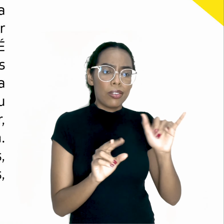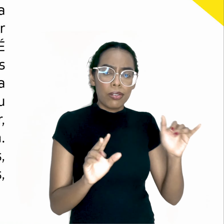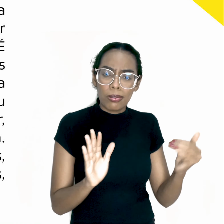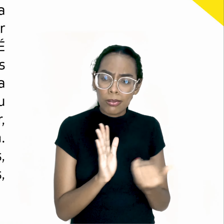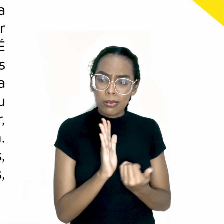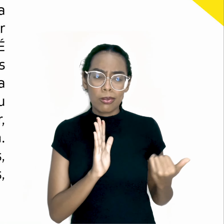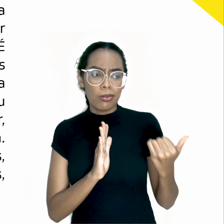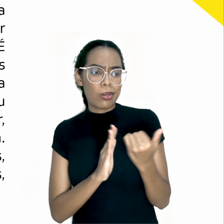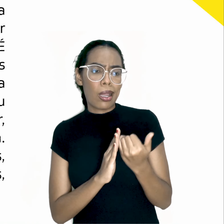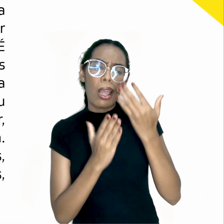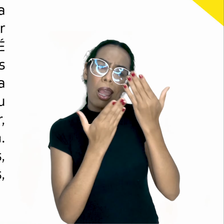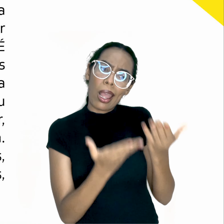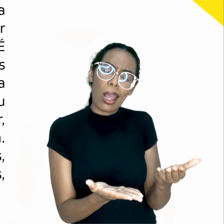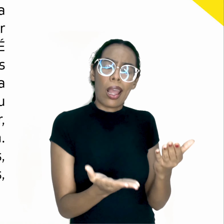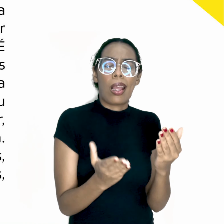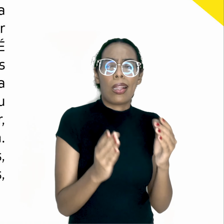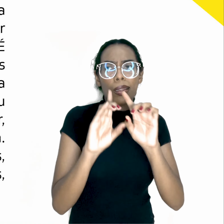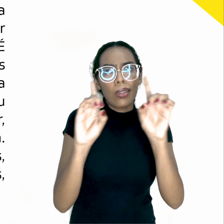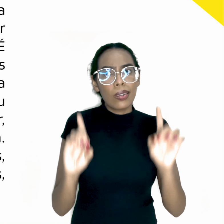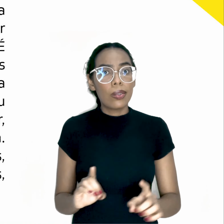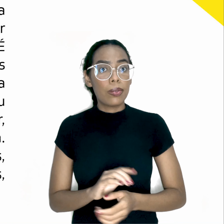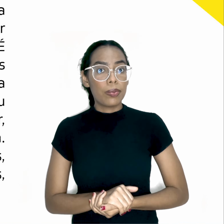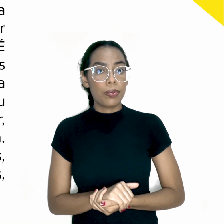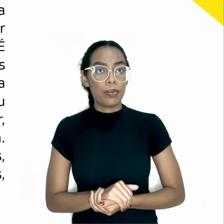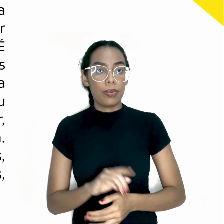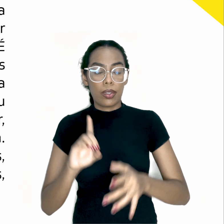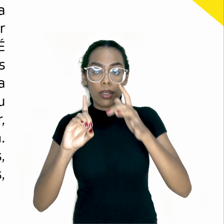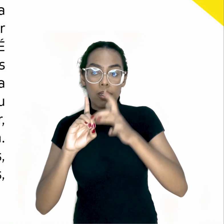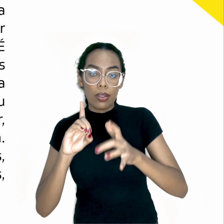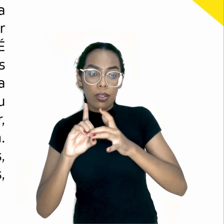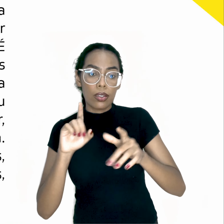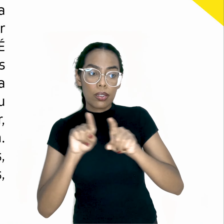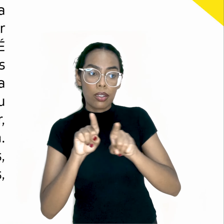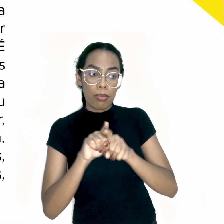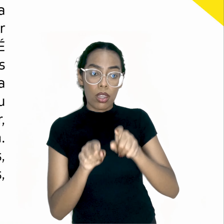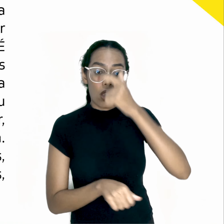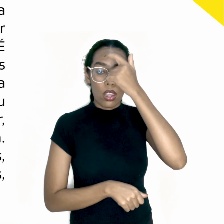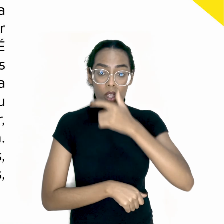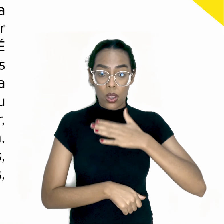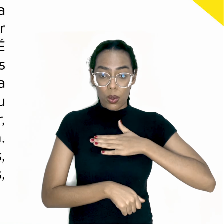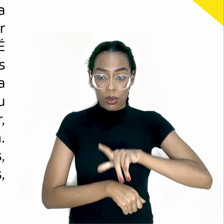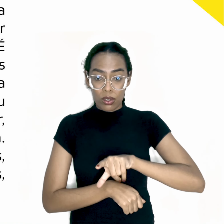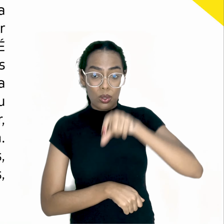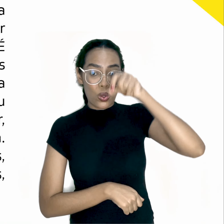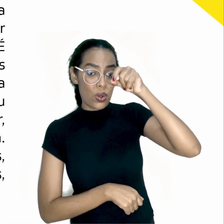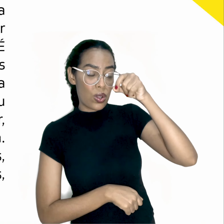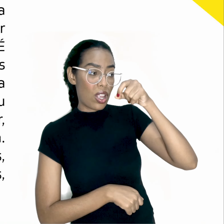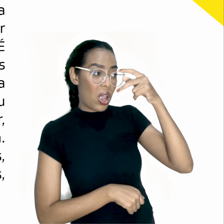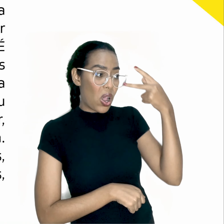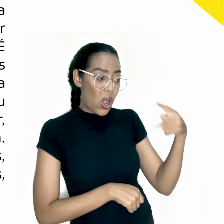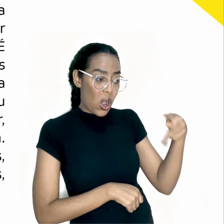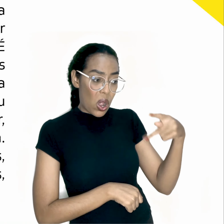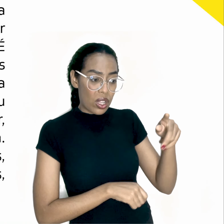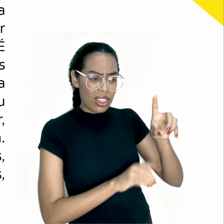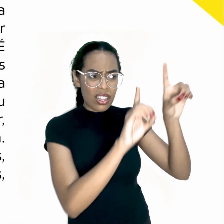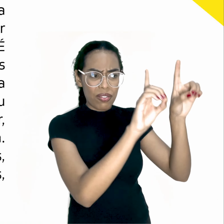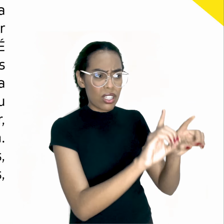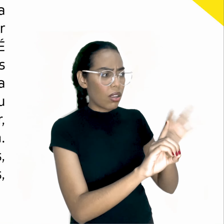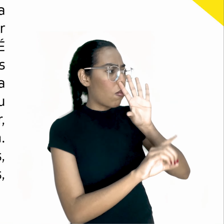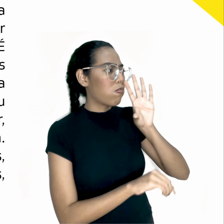deficiência É capacitismo tomar decisões sobre as escolhas da própria pessoa com deficiência em relação a si